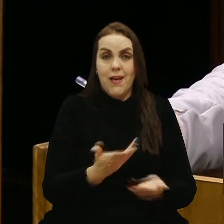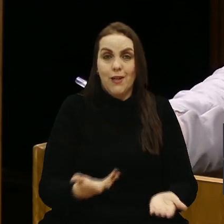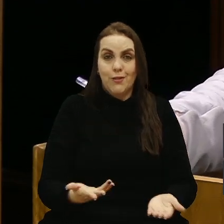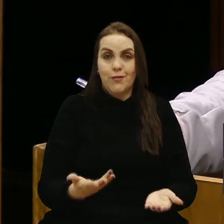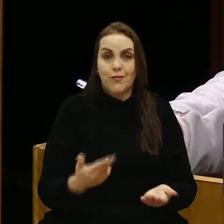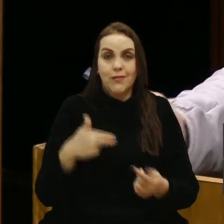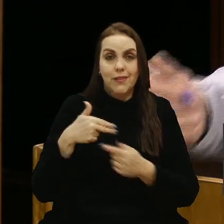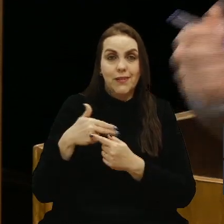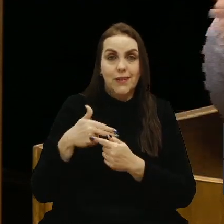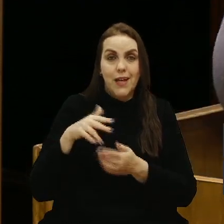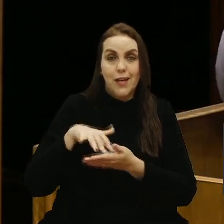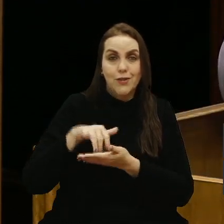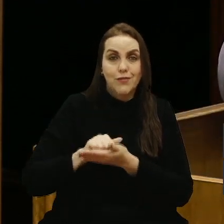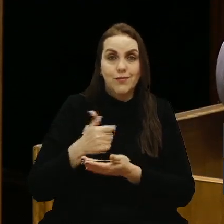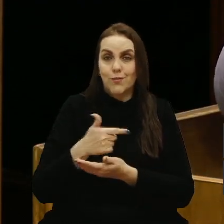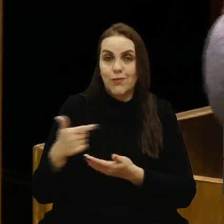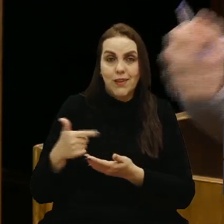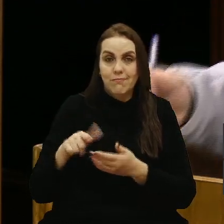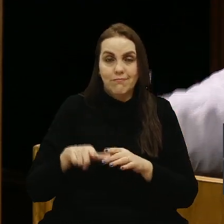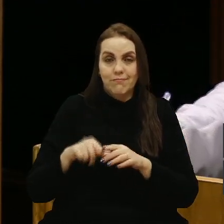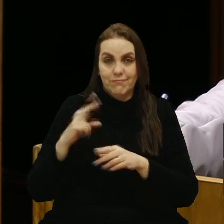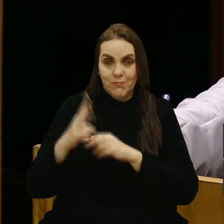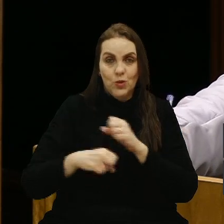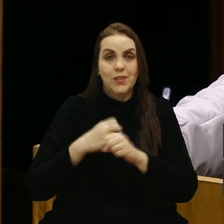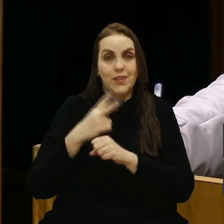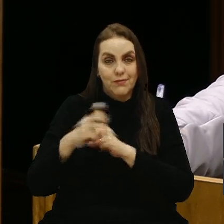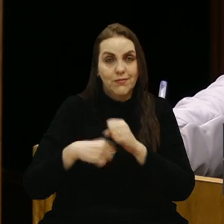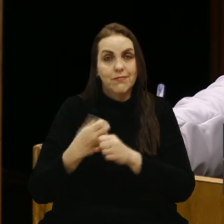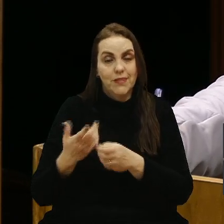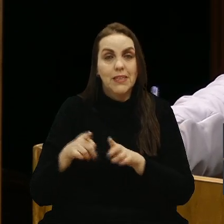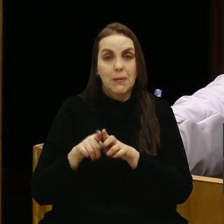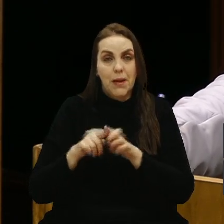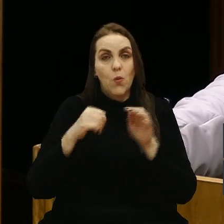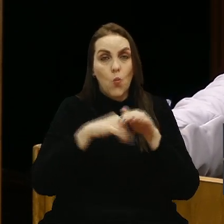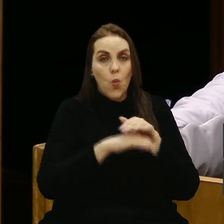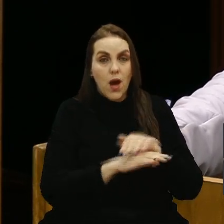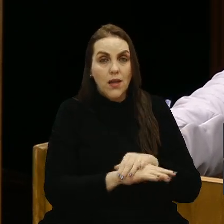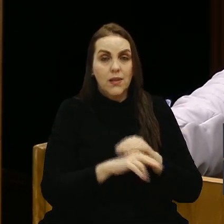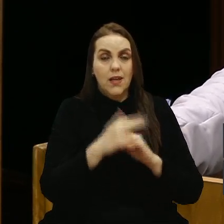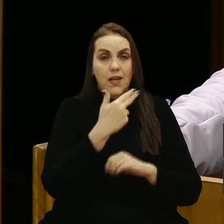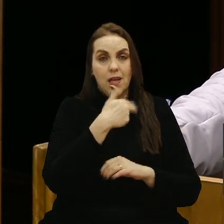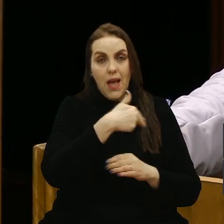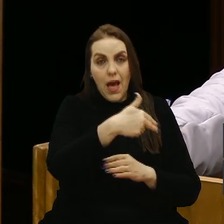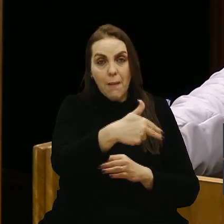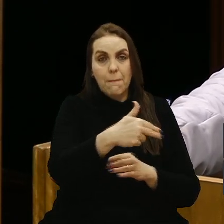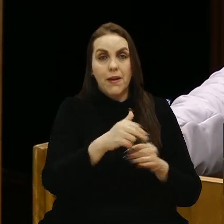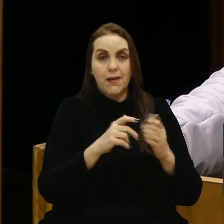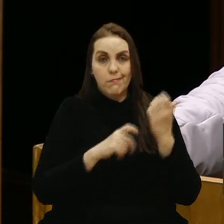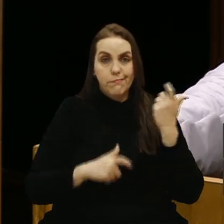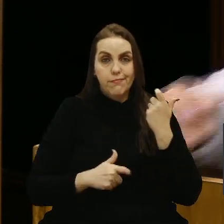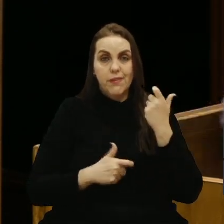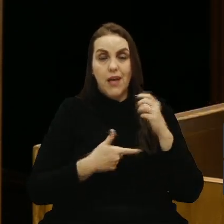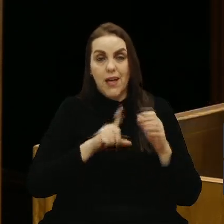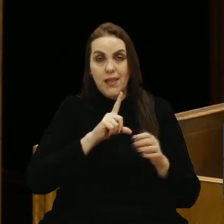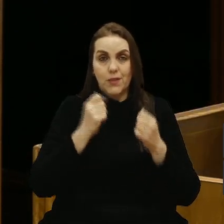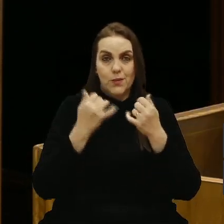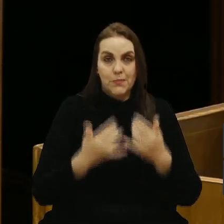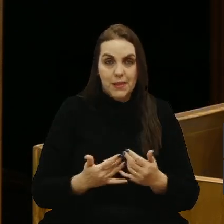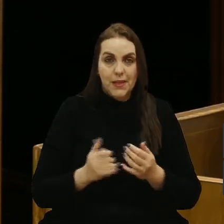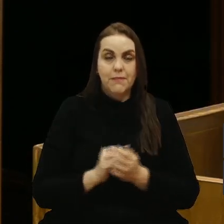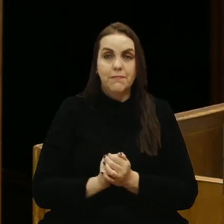Assim como no armazenamento dos armamentos que eu falei anteriormente.